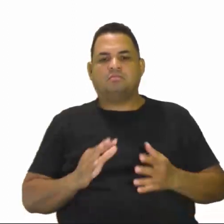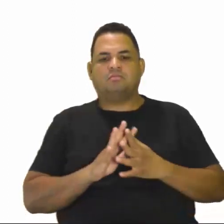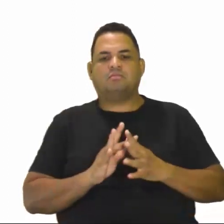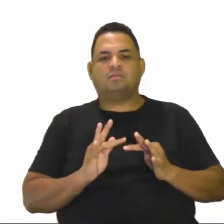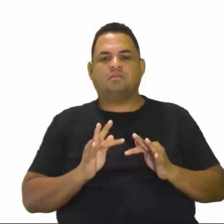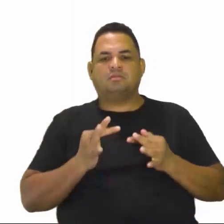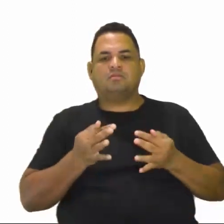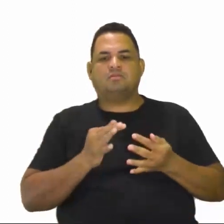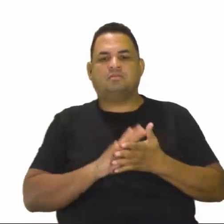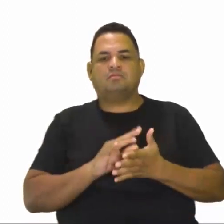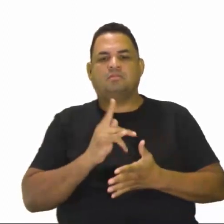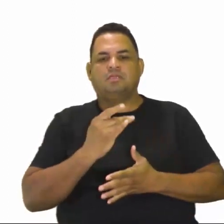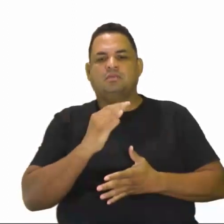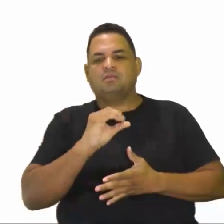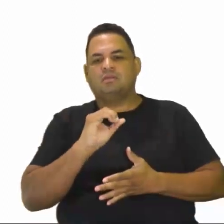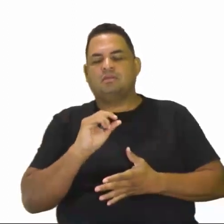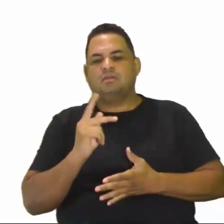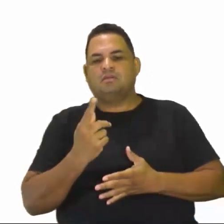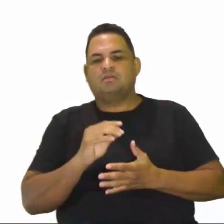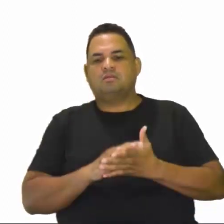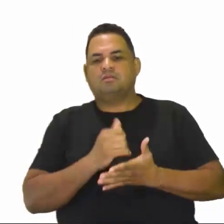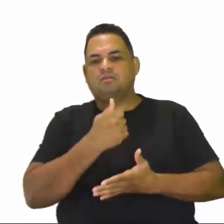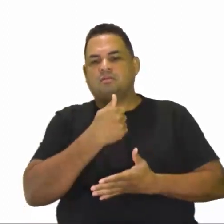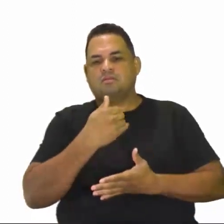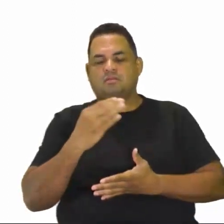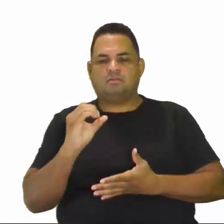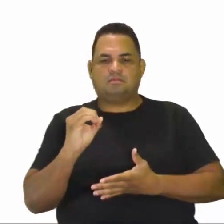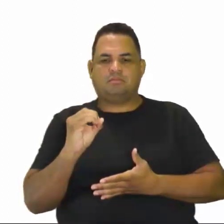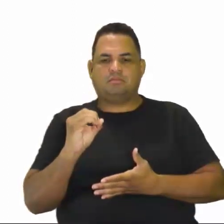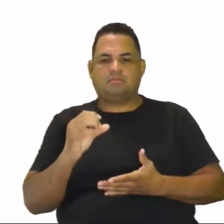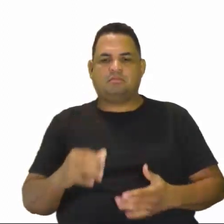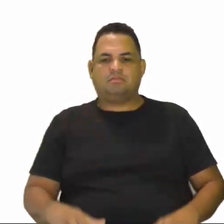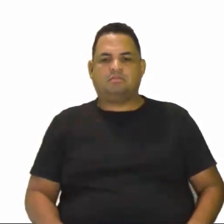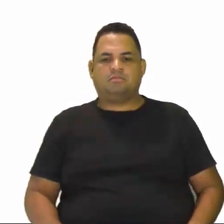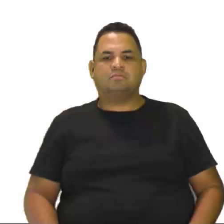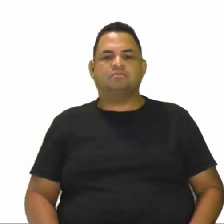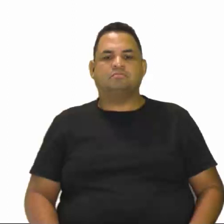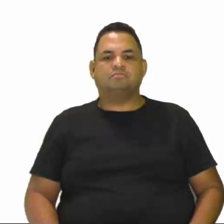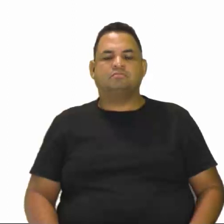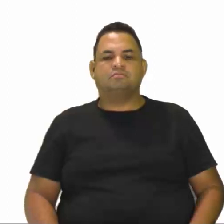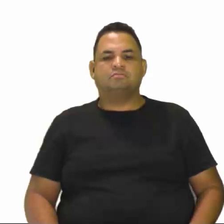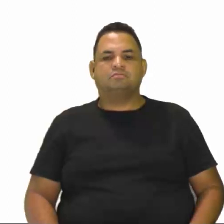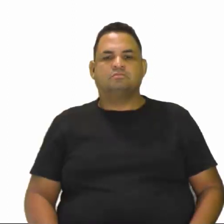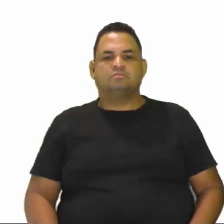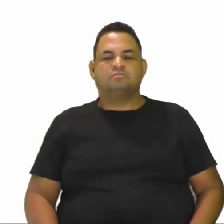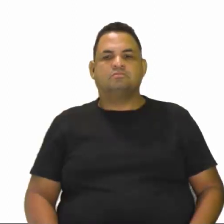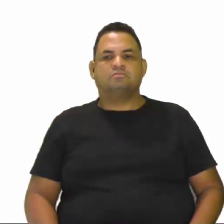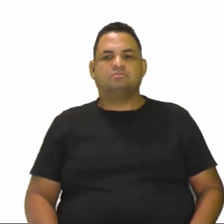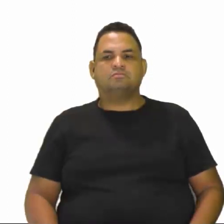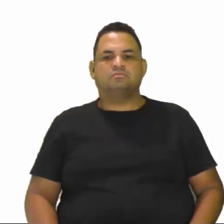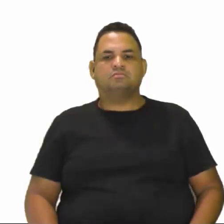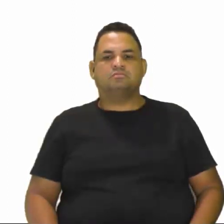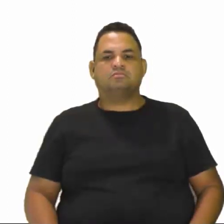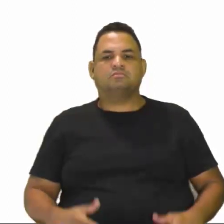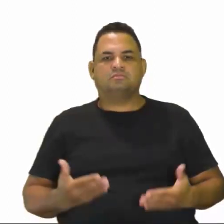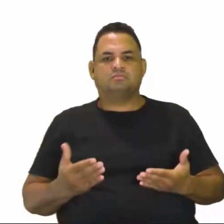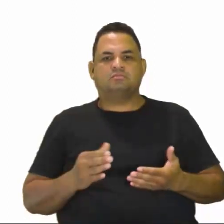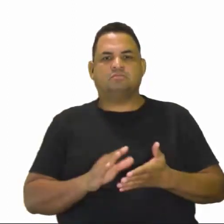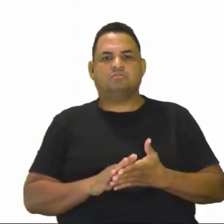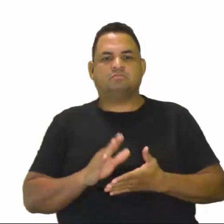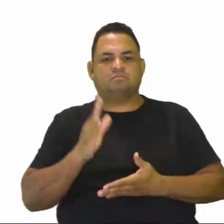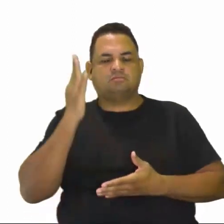o POH igual a 10. Esse é o meu POH, a partir de